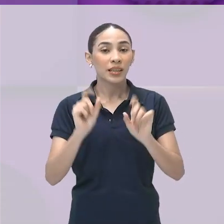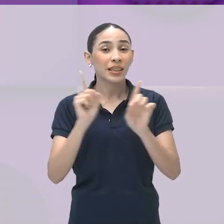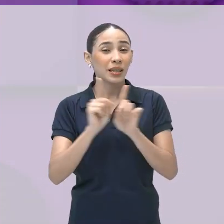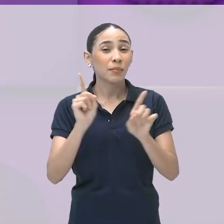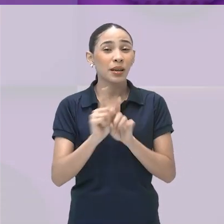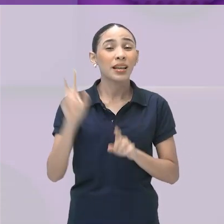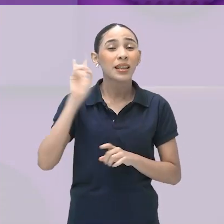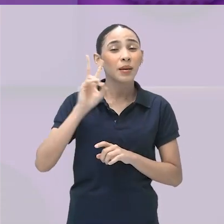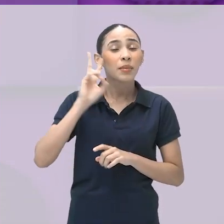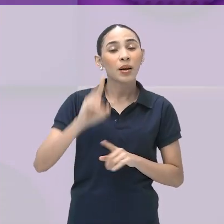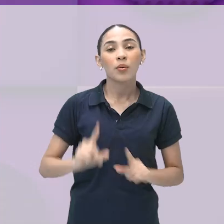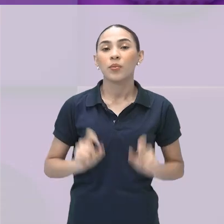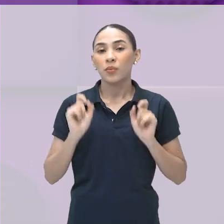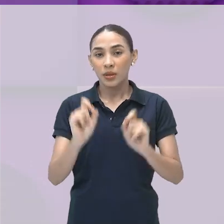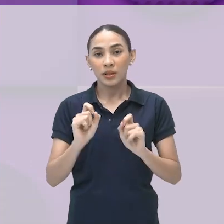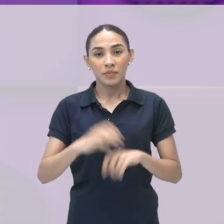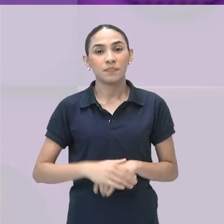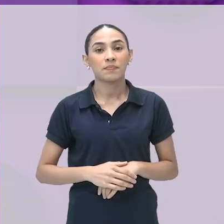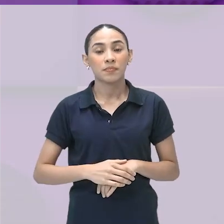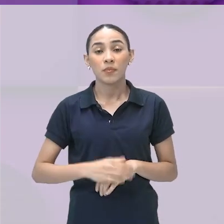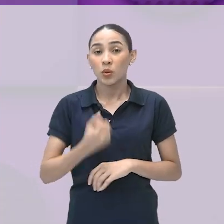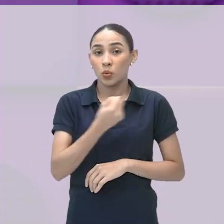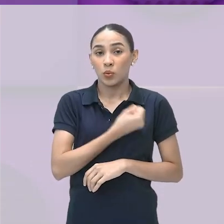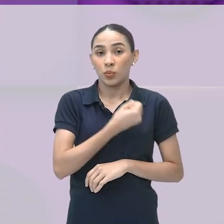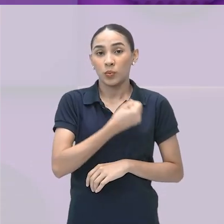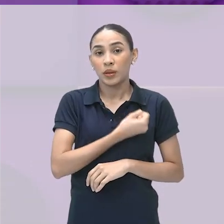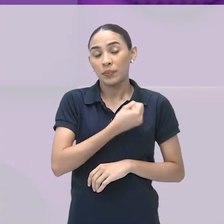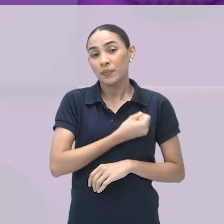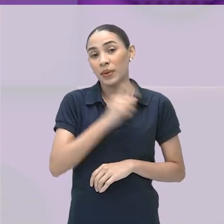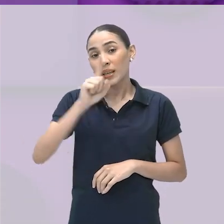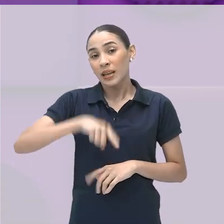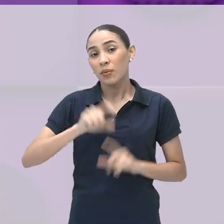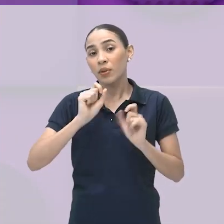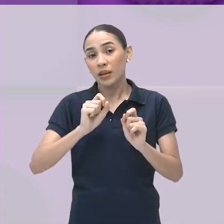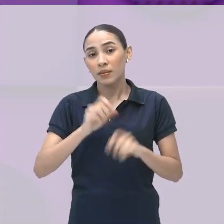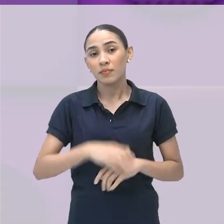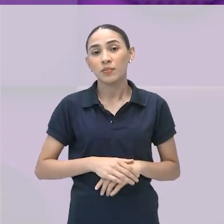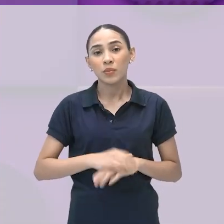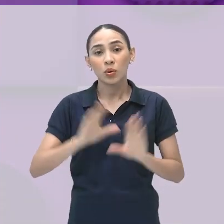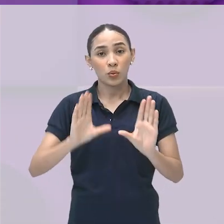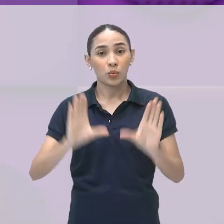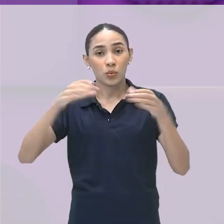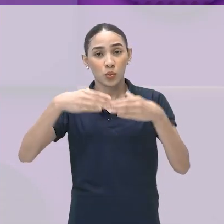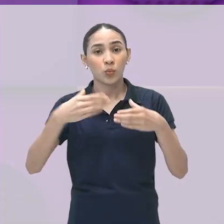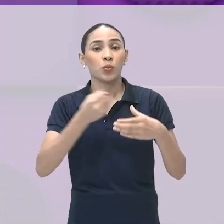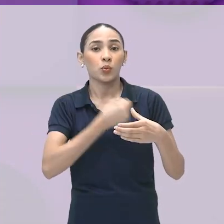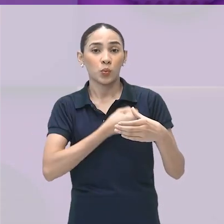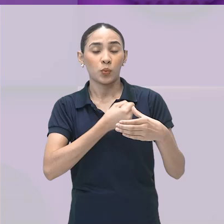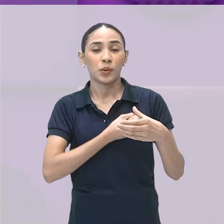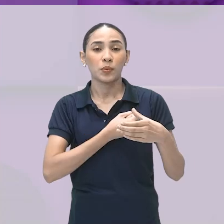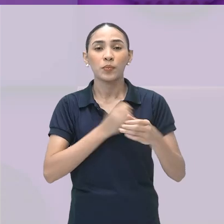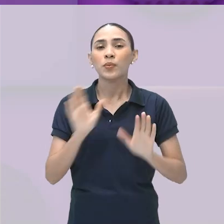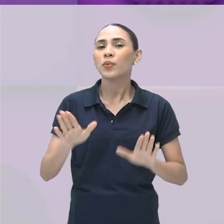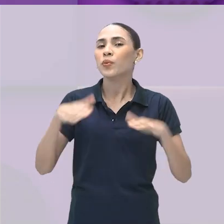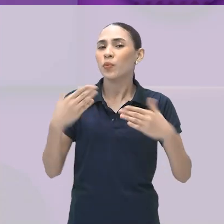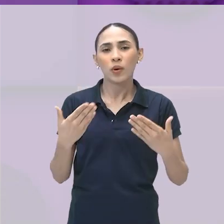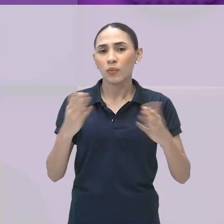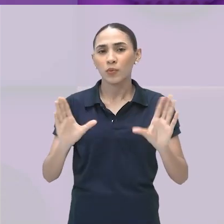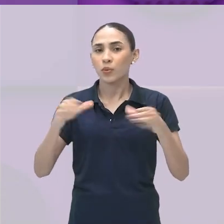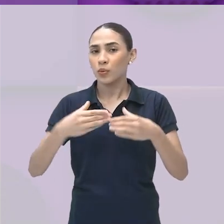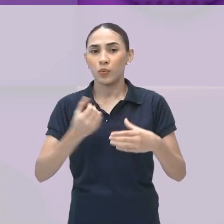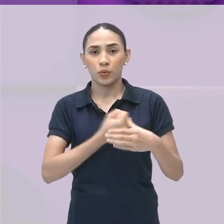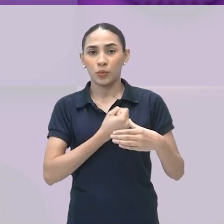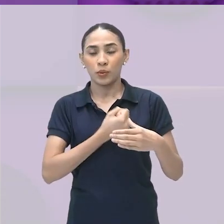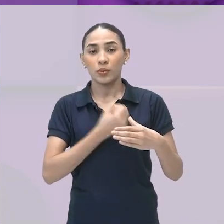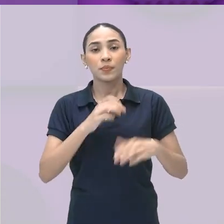recordar primeiramente a parte numérica, que foi a parte dos conjuntos numéricos. E que conjuntos são esses,